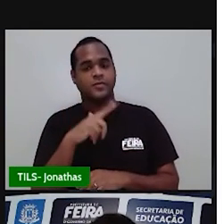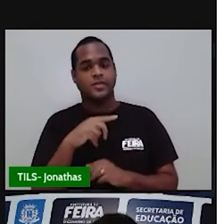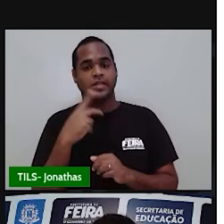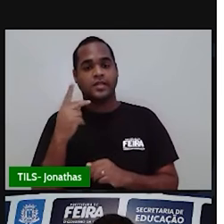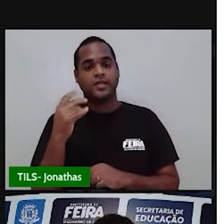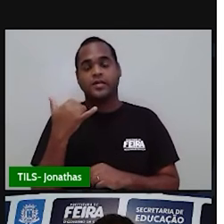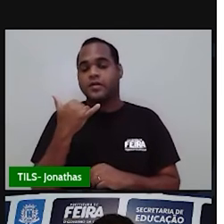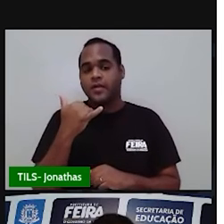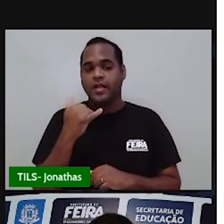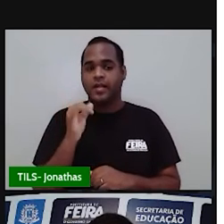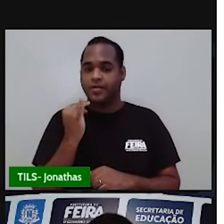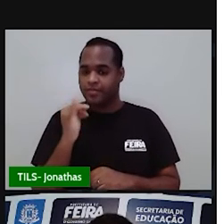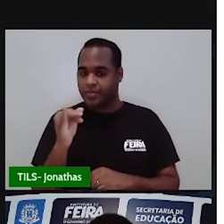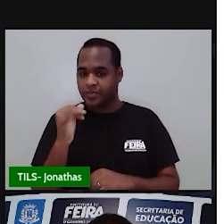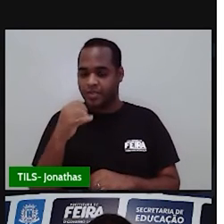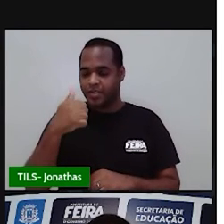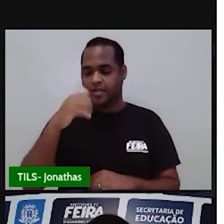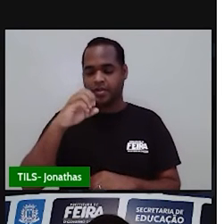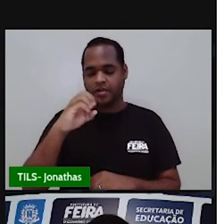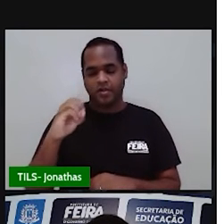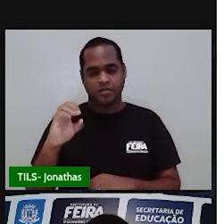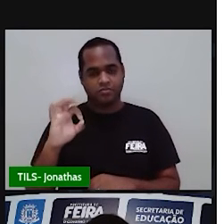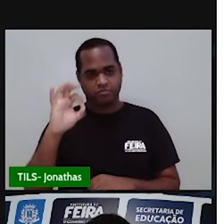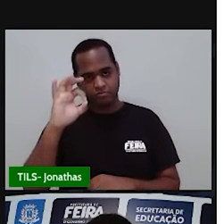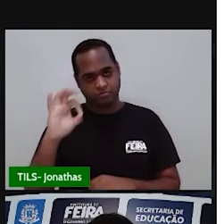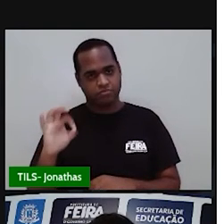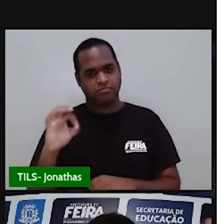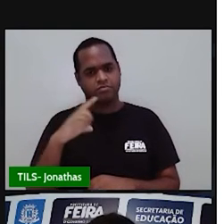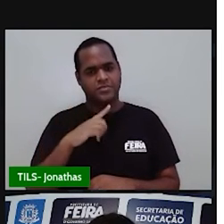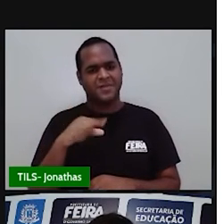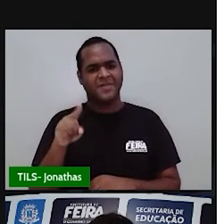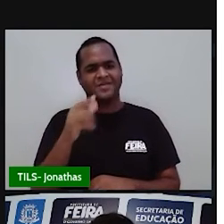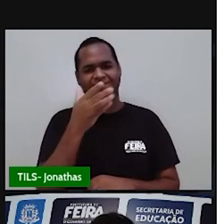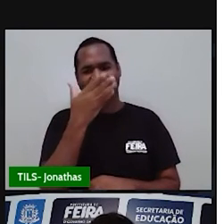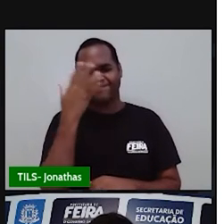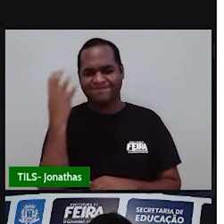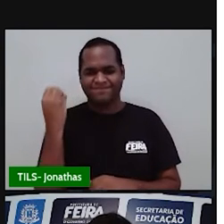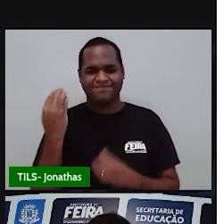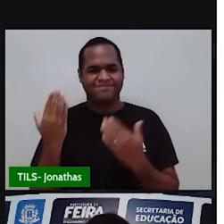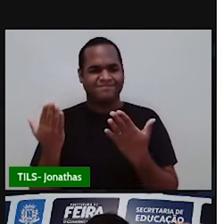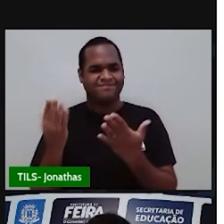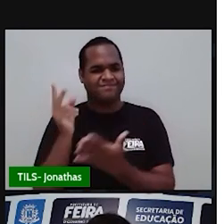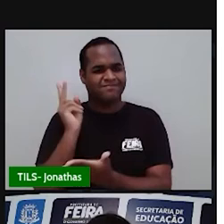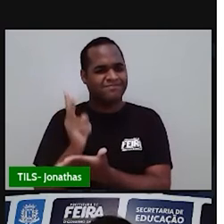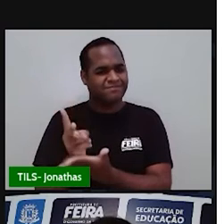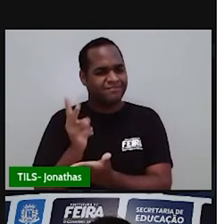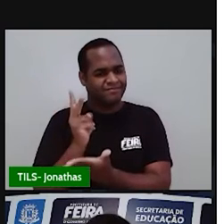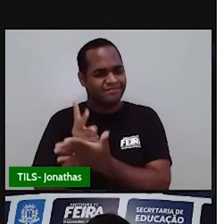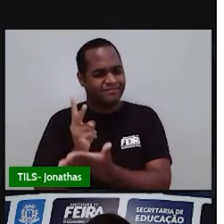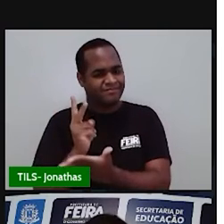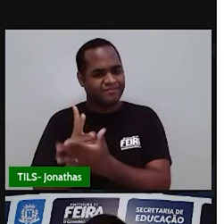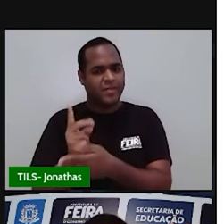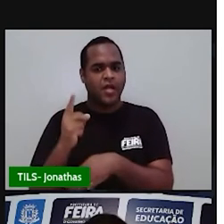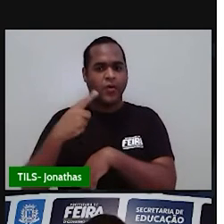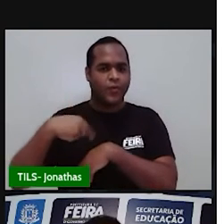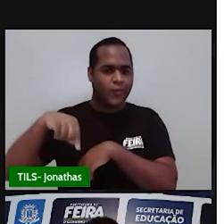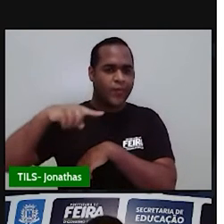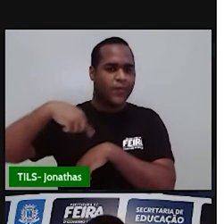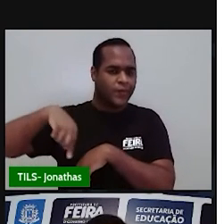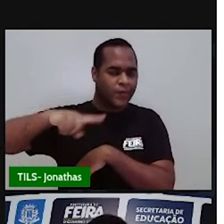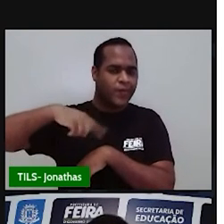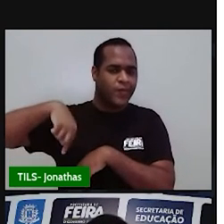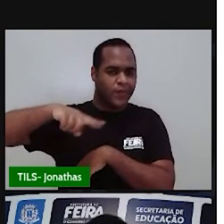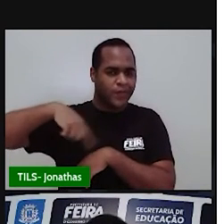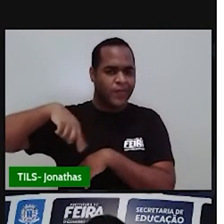celular já carrega, ele chega lá em 100%. Só que a gente esqueceu e ele ficou lá ligado, conectado